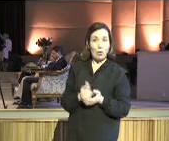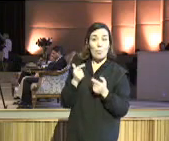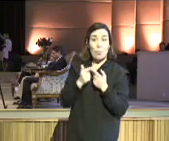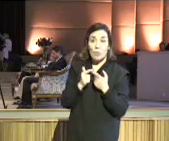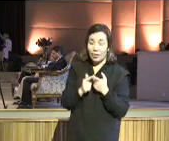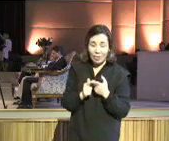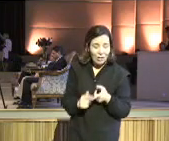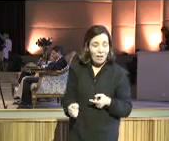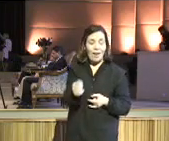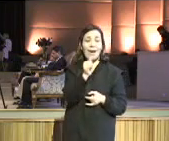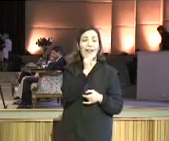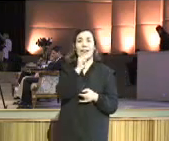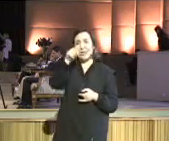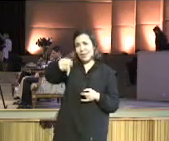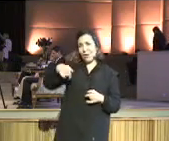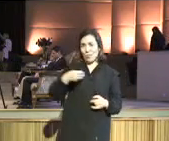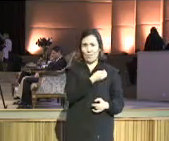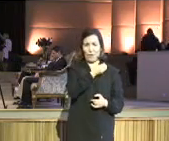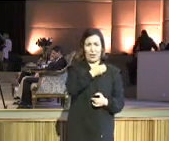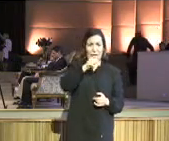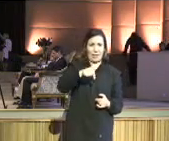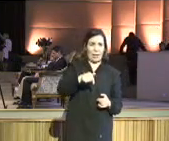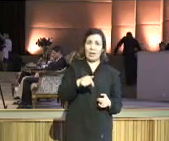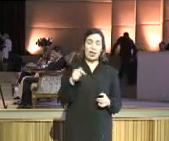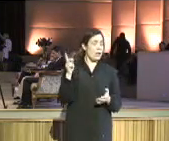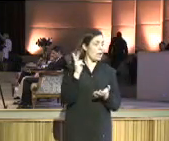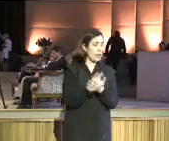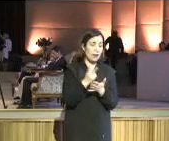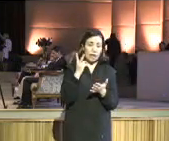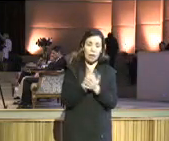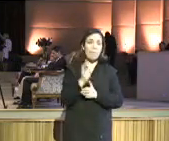treinados nessa vida para buscar escudos e glória.